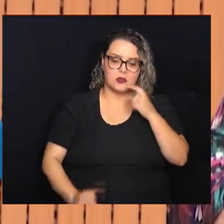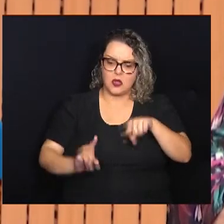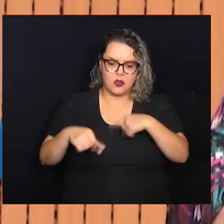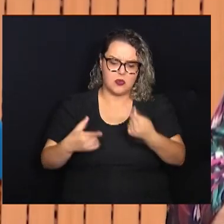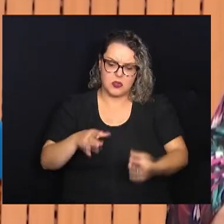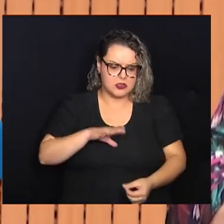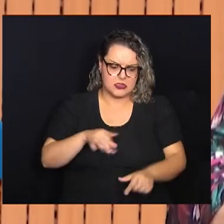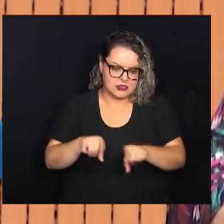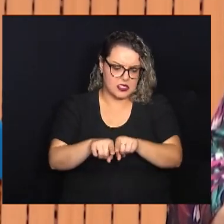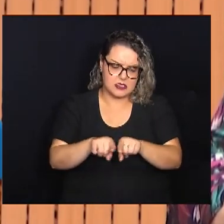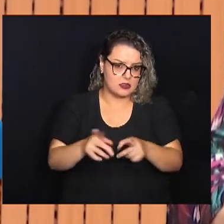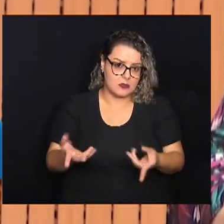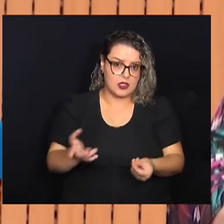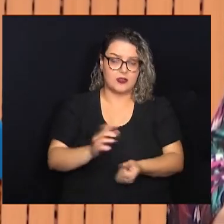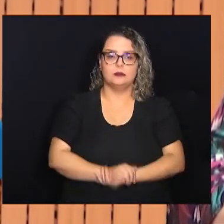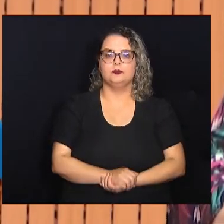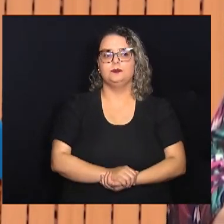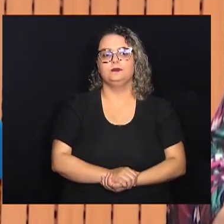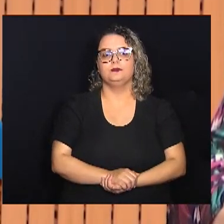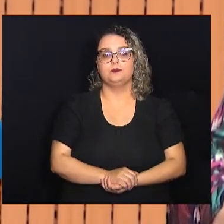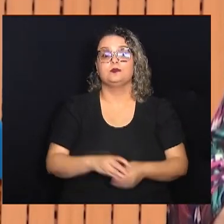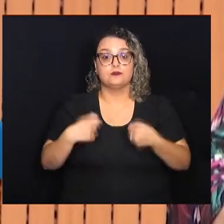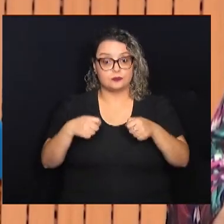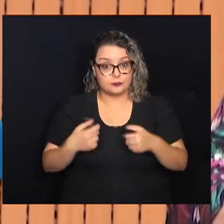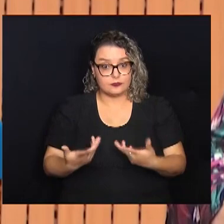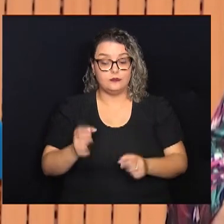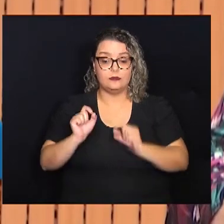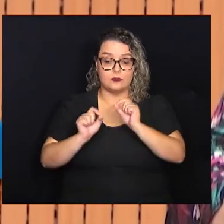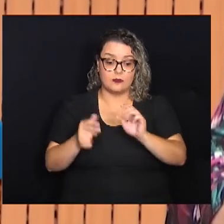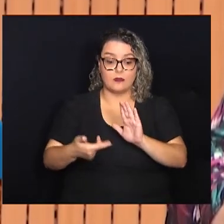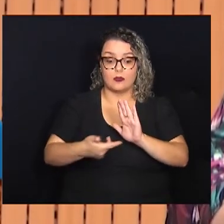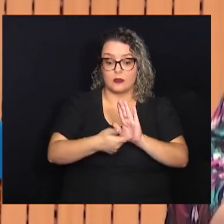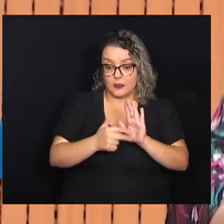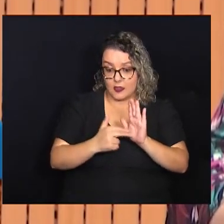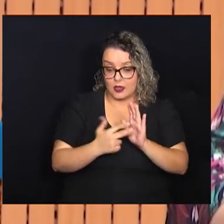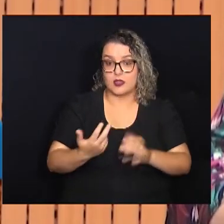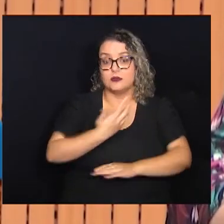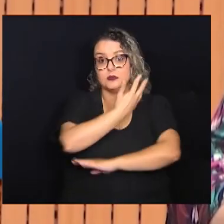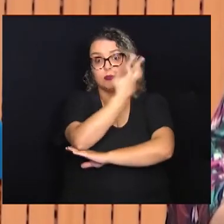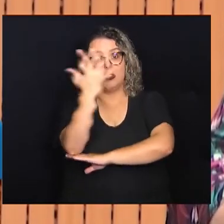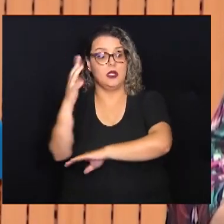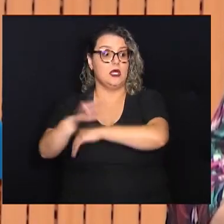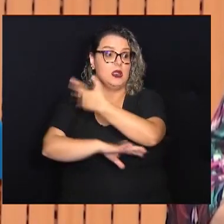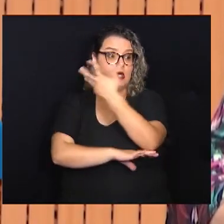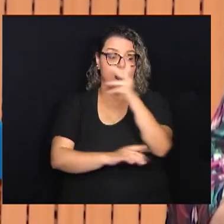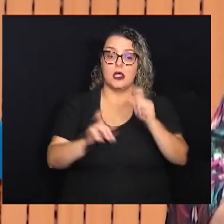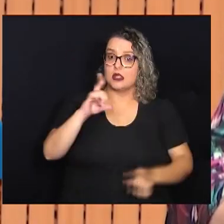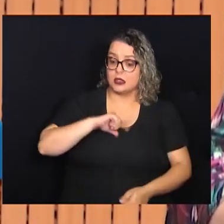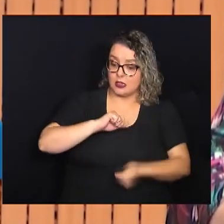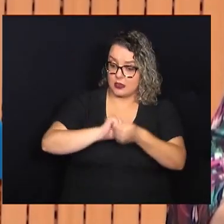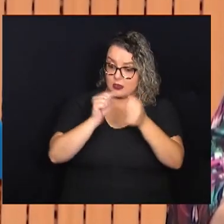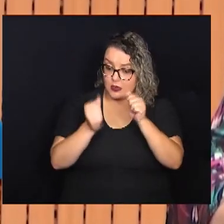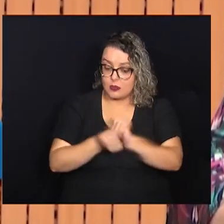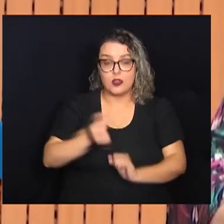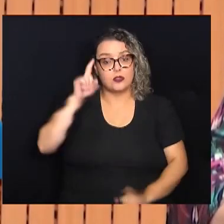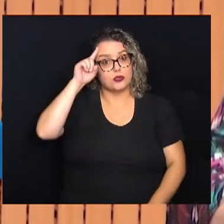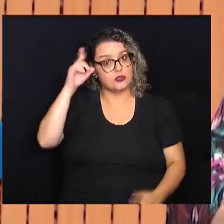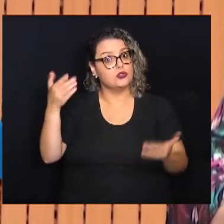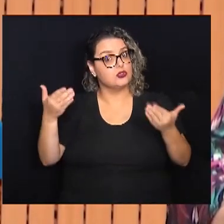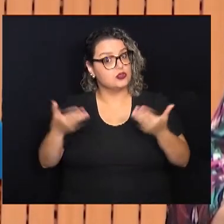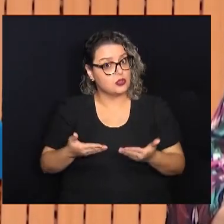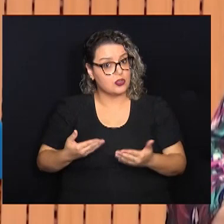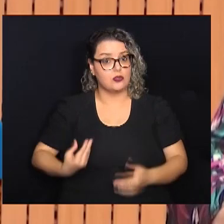até, e ela precisa, no que se refere à arborização, ter uma adequação para os dias de hoje. Nós vivemos em